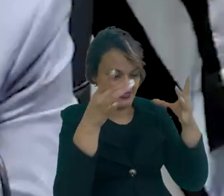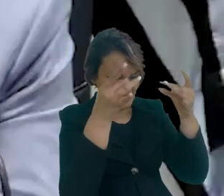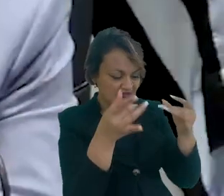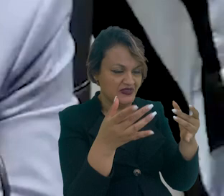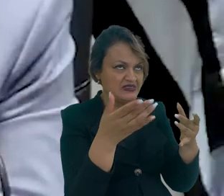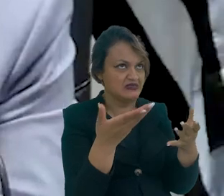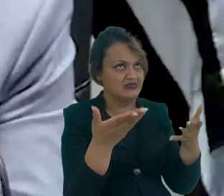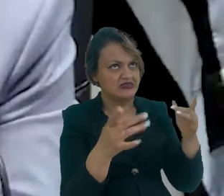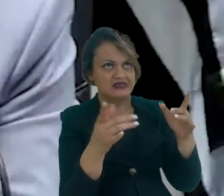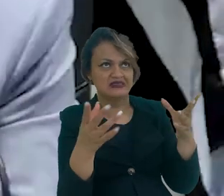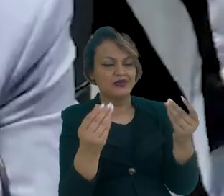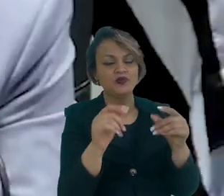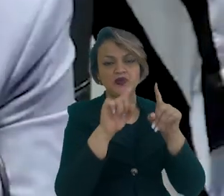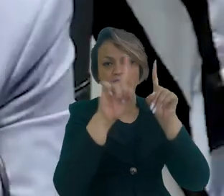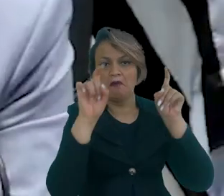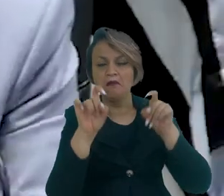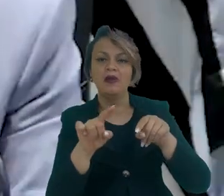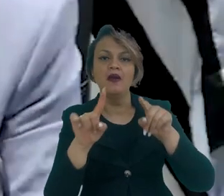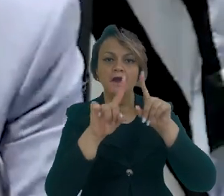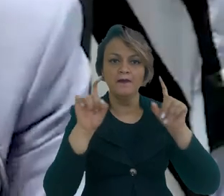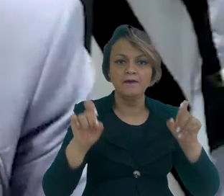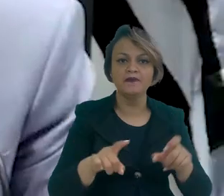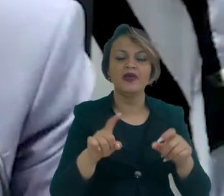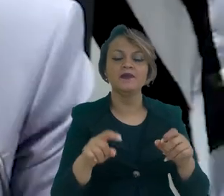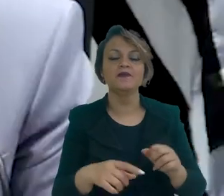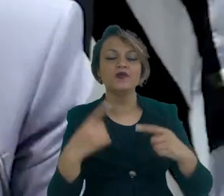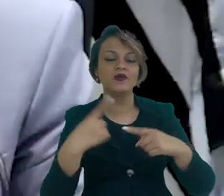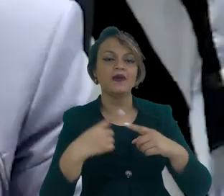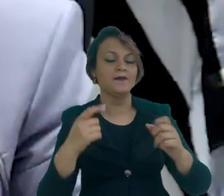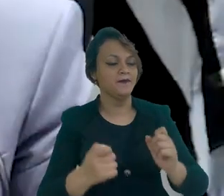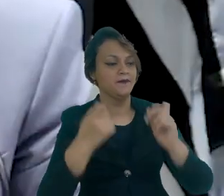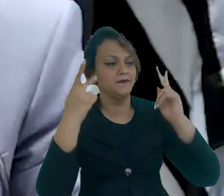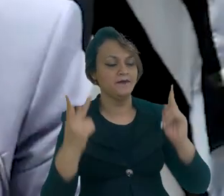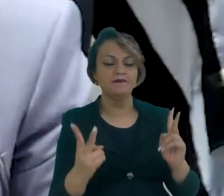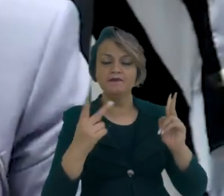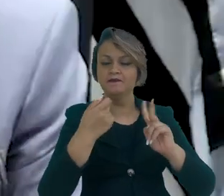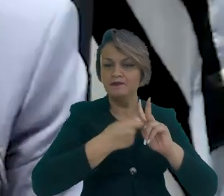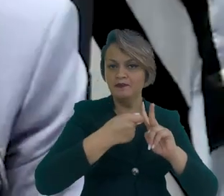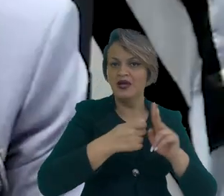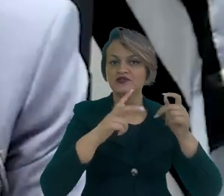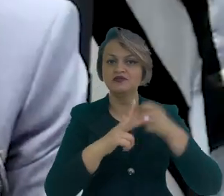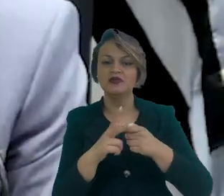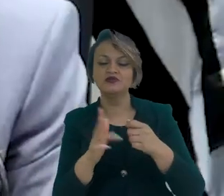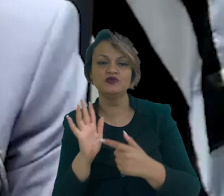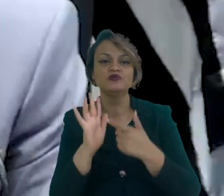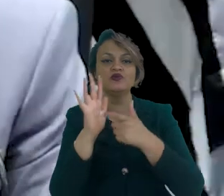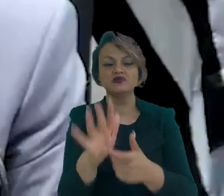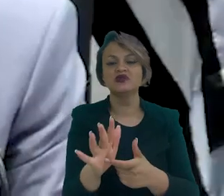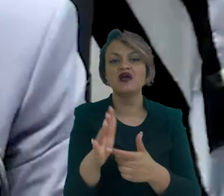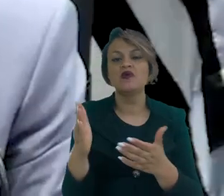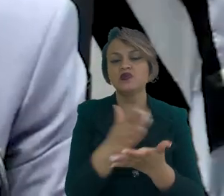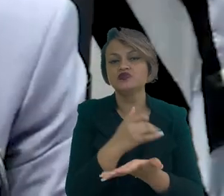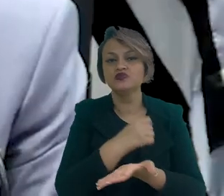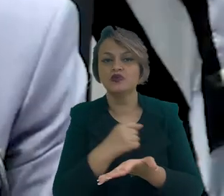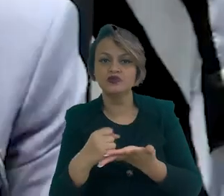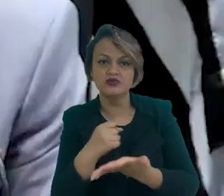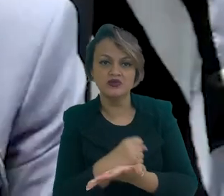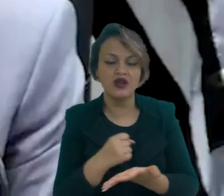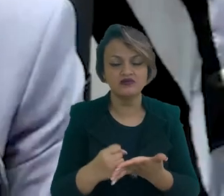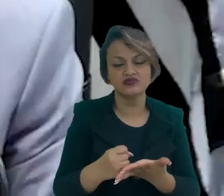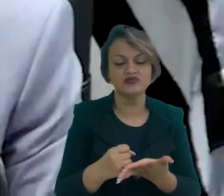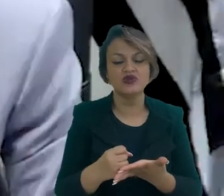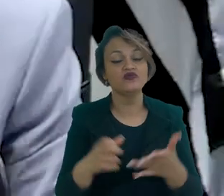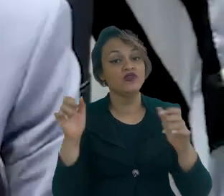e sinceramente cria-se uma estabilidade a partir do momento que as partes podem dispor